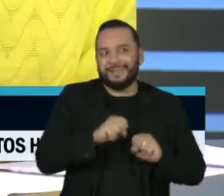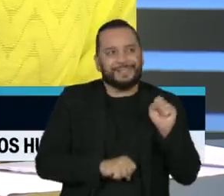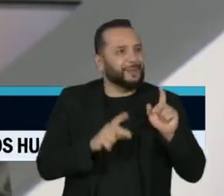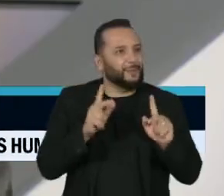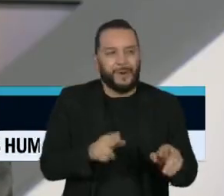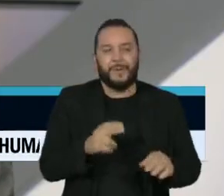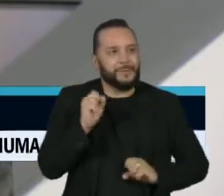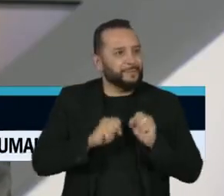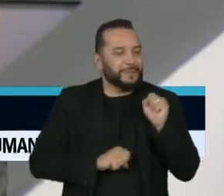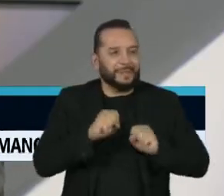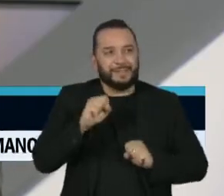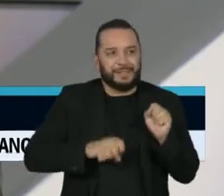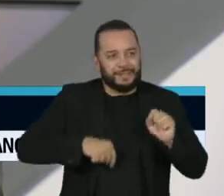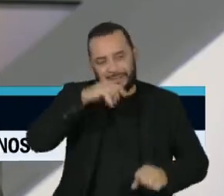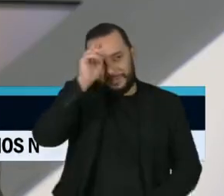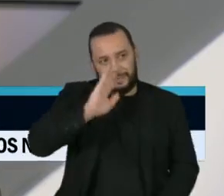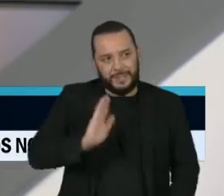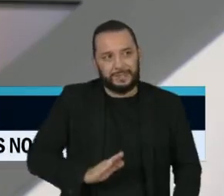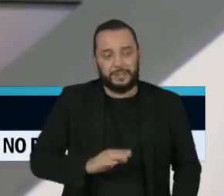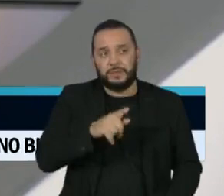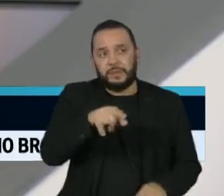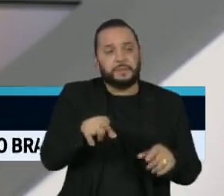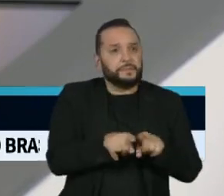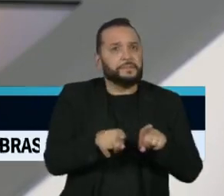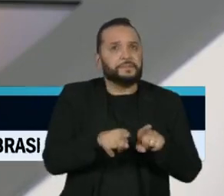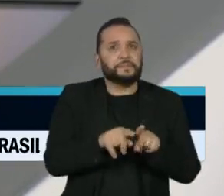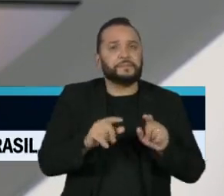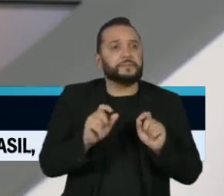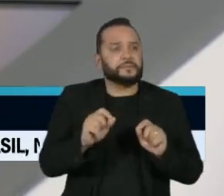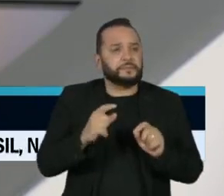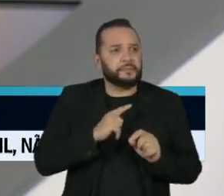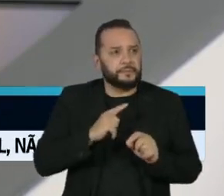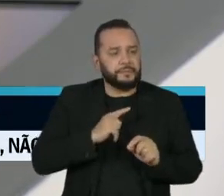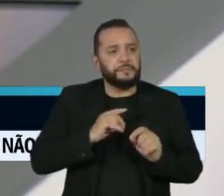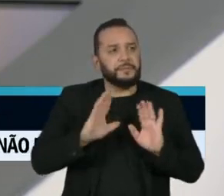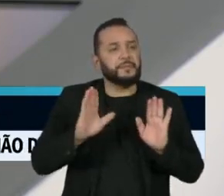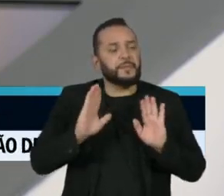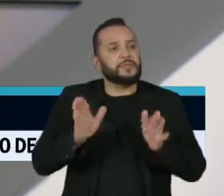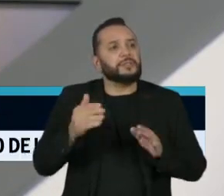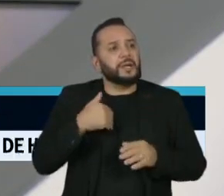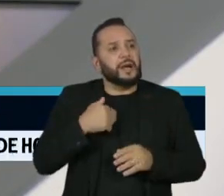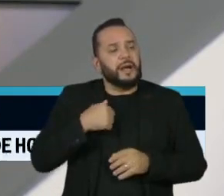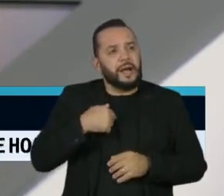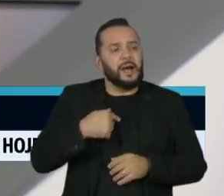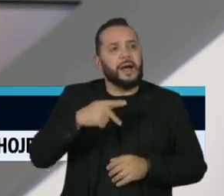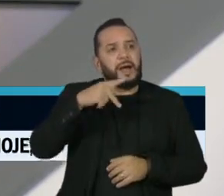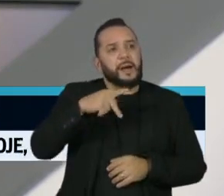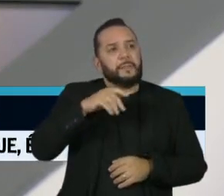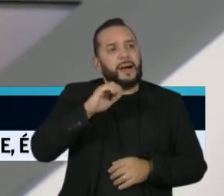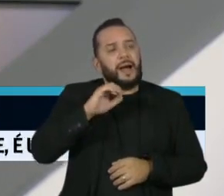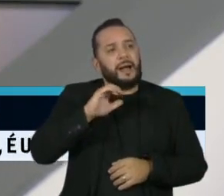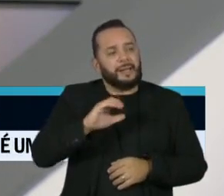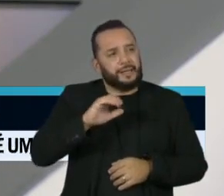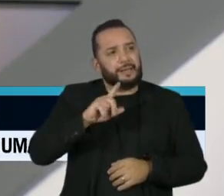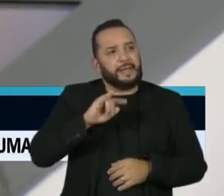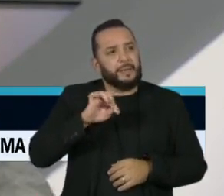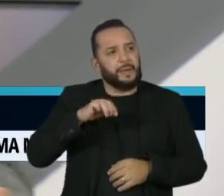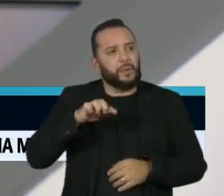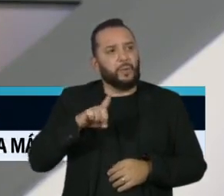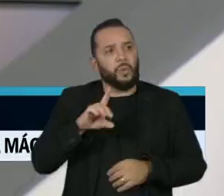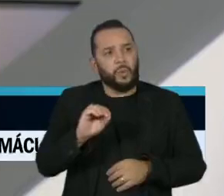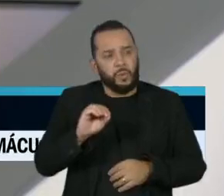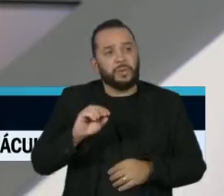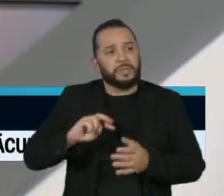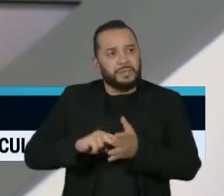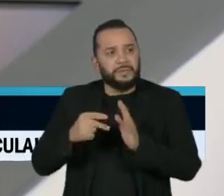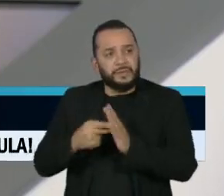o Estado brasileiro, o entrevistado falou sobre ser paquidêmico, mas além de paquidêmico, é um Estado produtor de desigualdades. É um Estado que tira